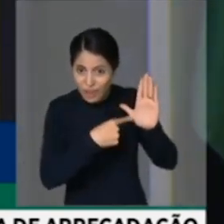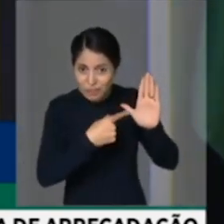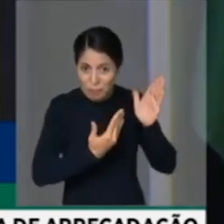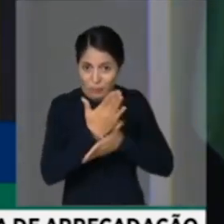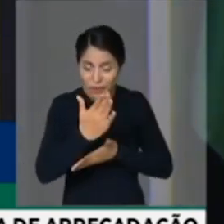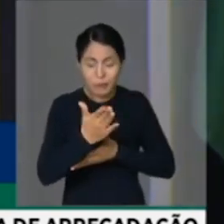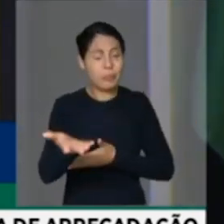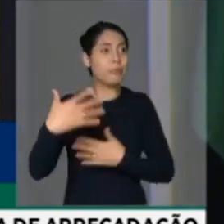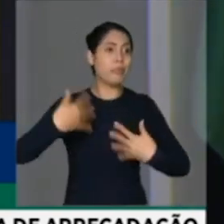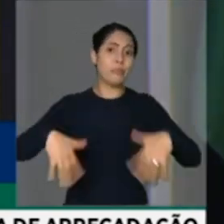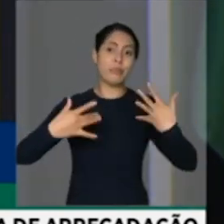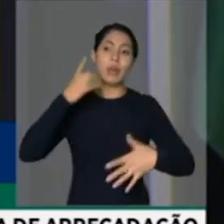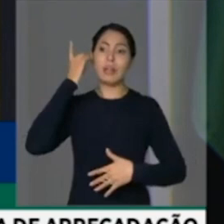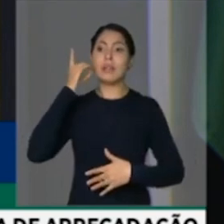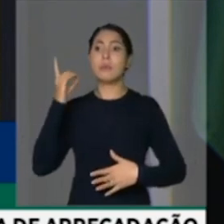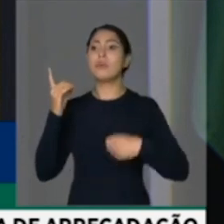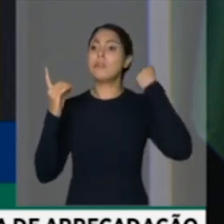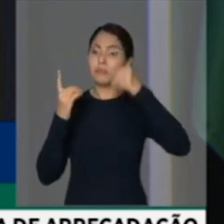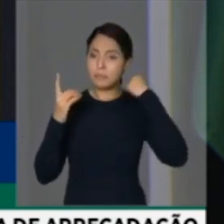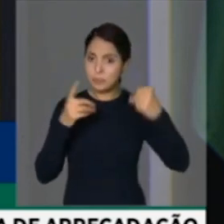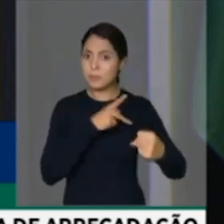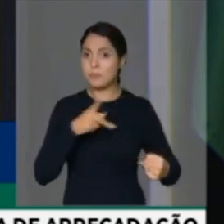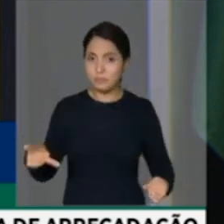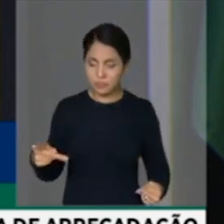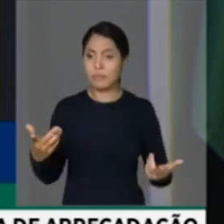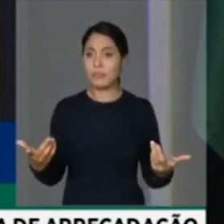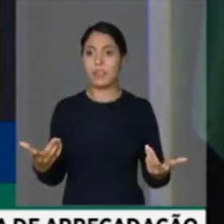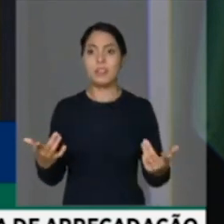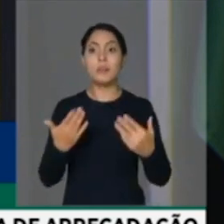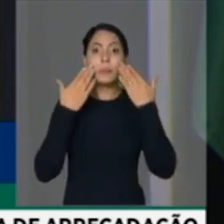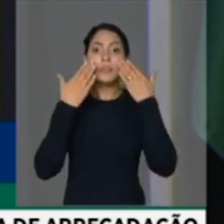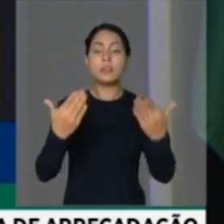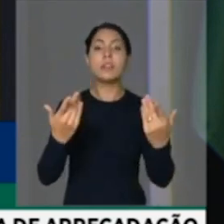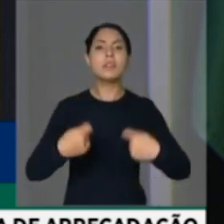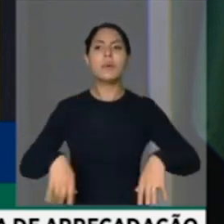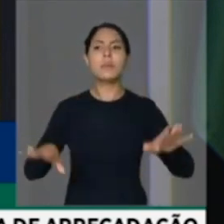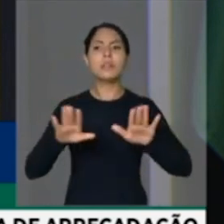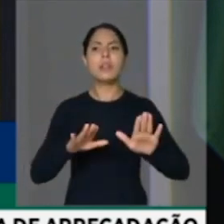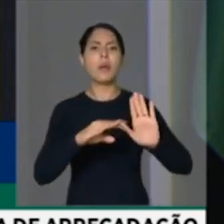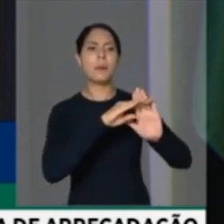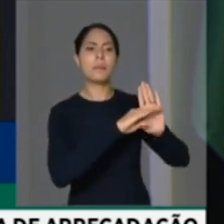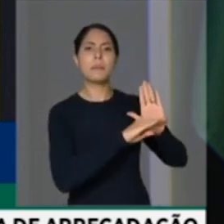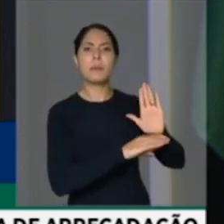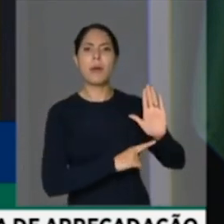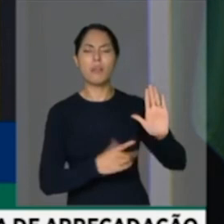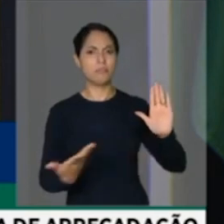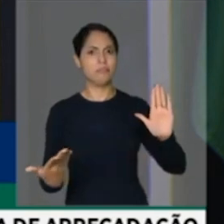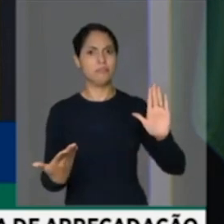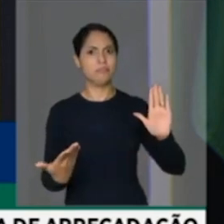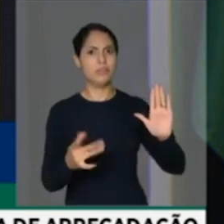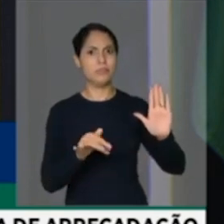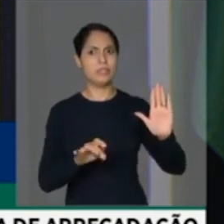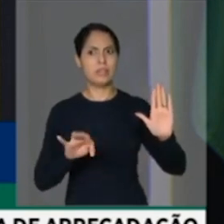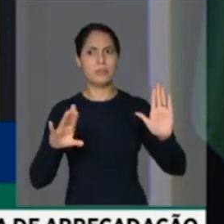da república vão poder apresentar projetos sem apresentar estimativa de despesa e sem mostrar a fonte de financiamento. É